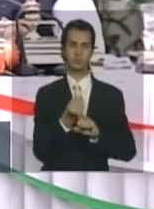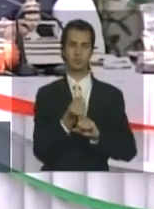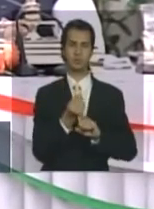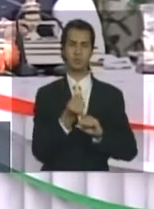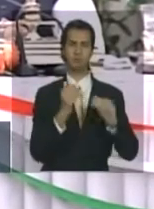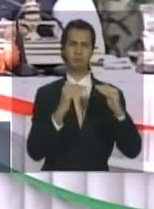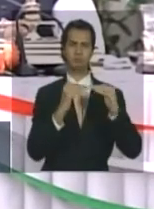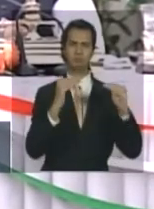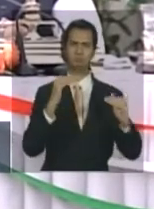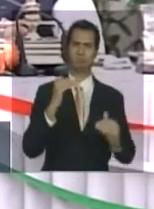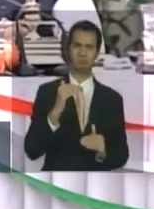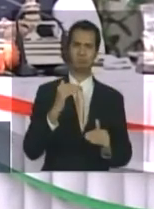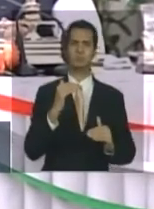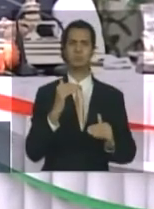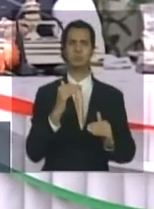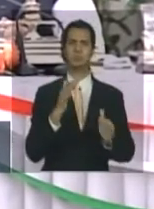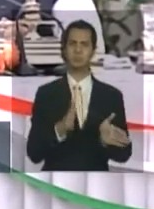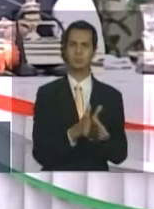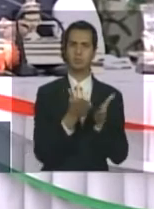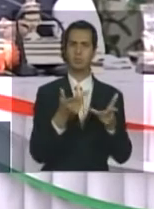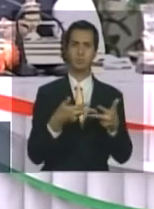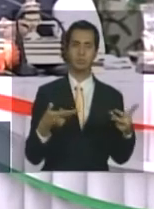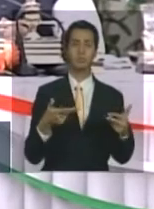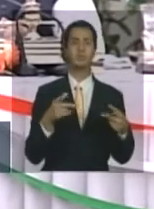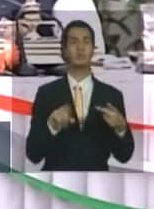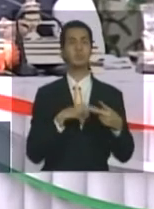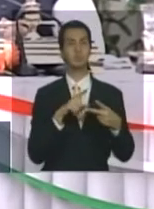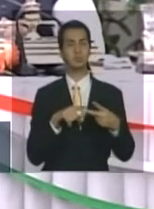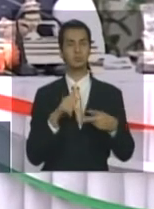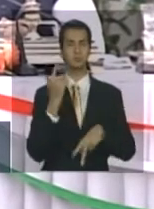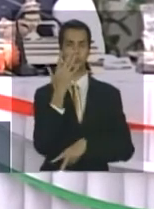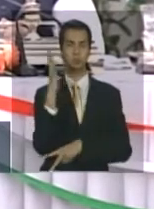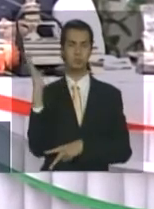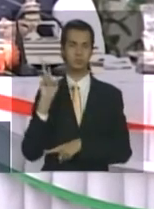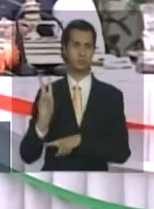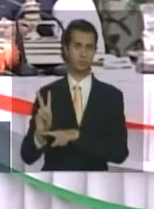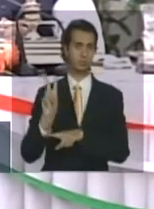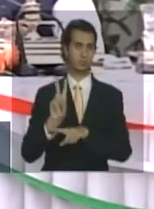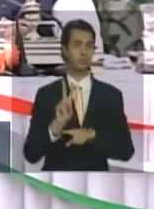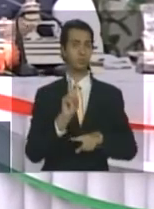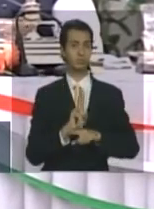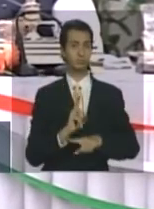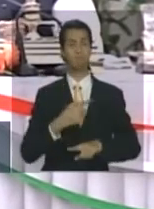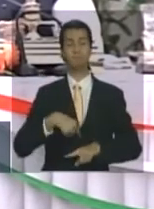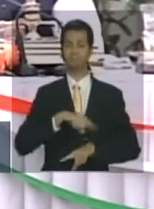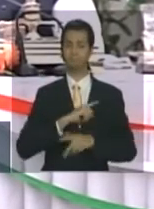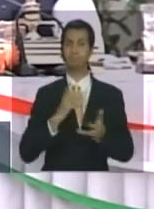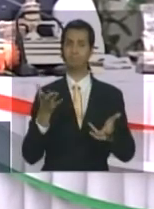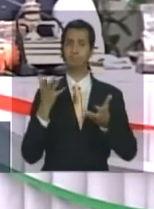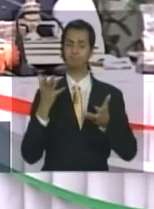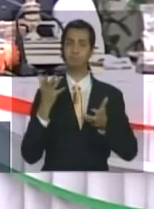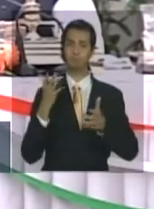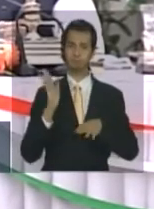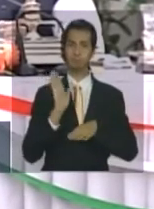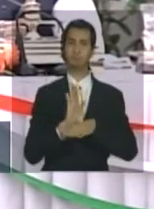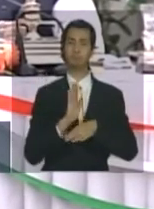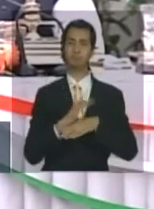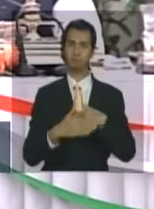e com a preservação do meio ambiente. The upcoming United Nations Conference, Rio Plus 20, to be held in Rio